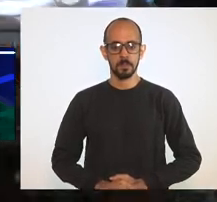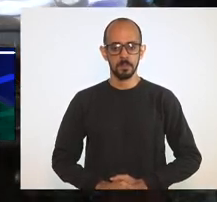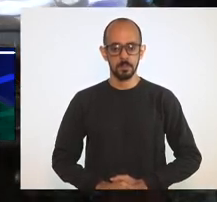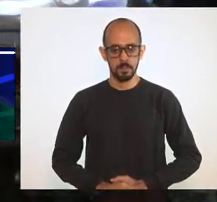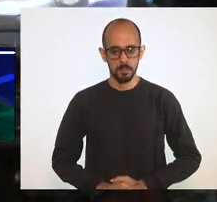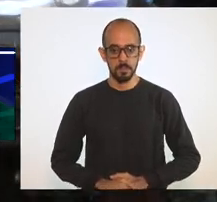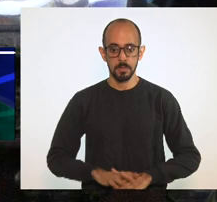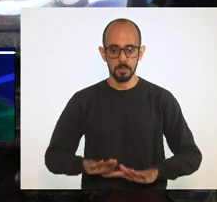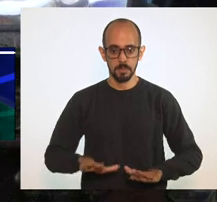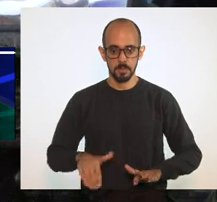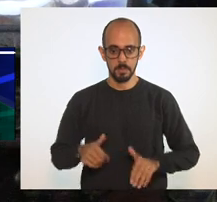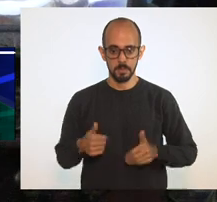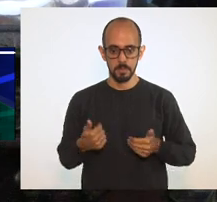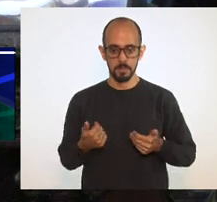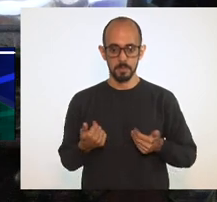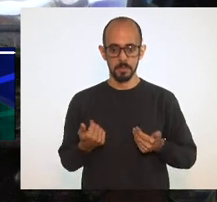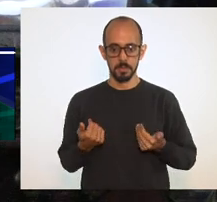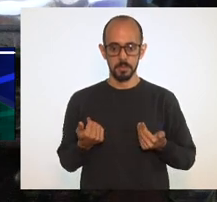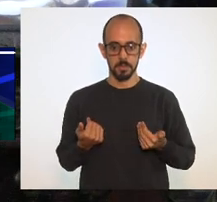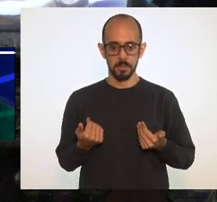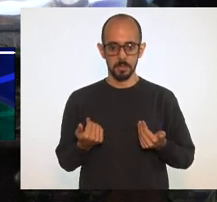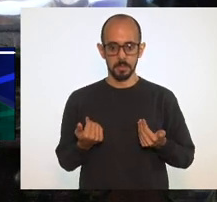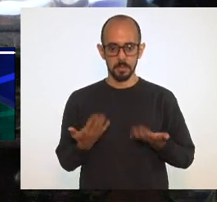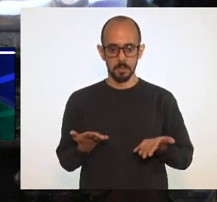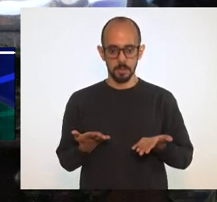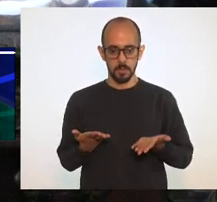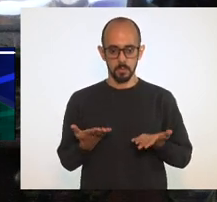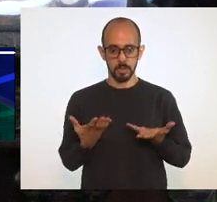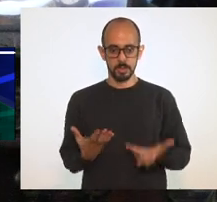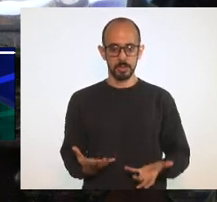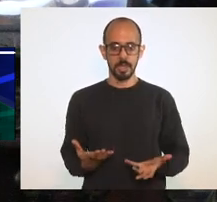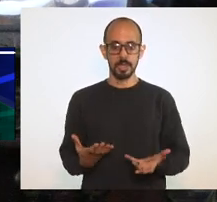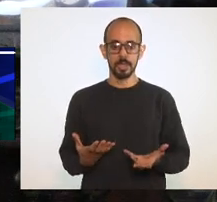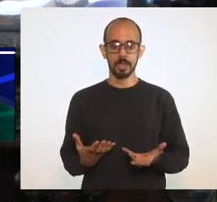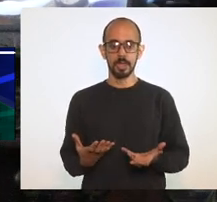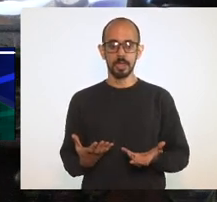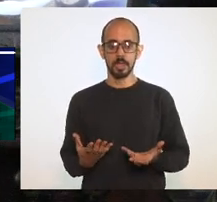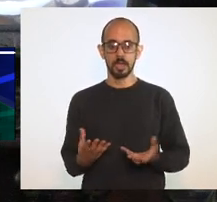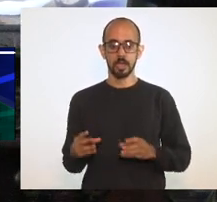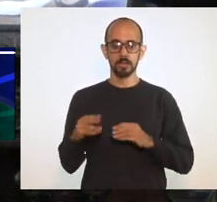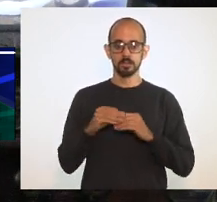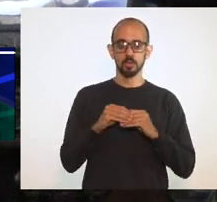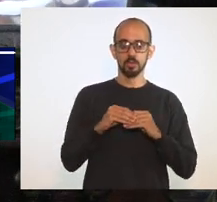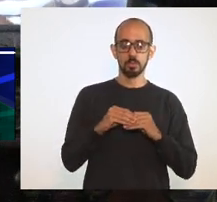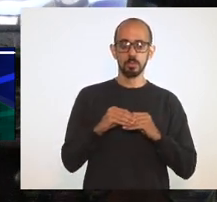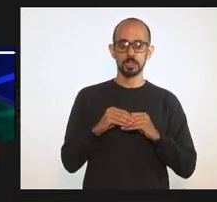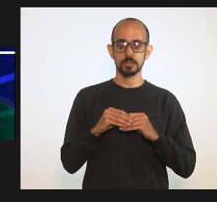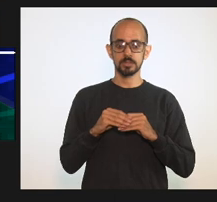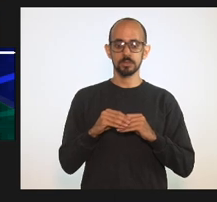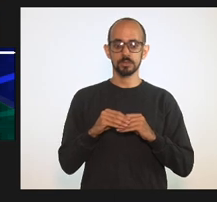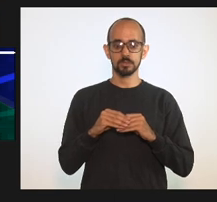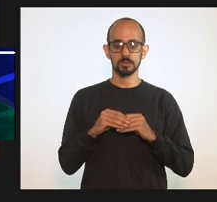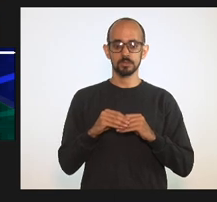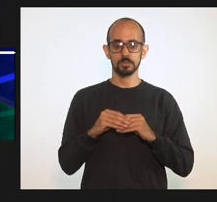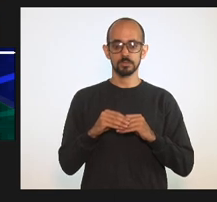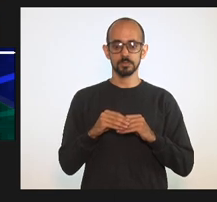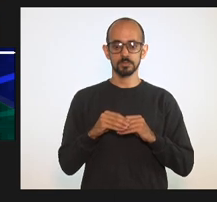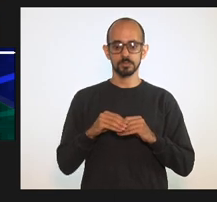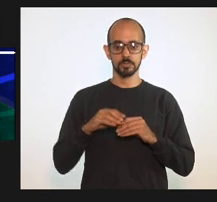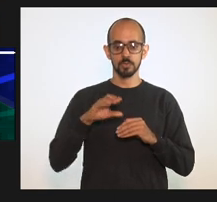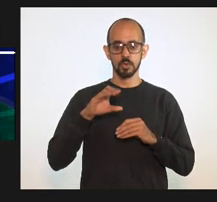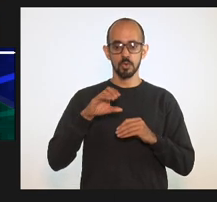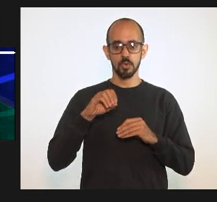Então, estamos... Quem quer coautoria na PEC 52, por favor? Carlos